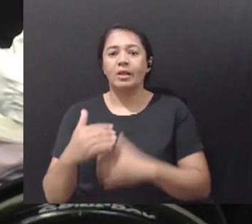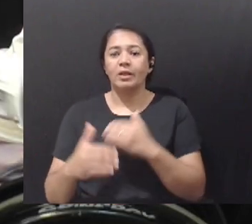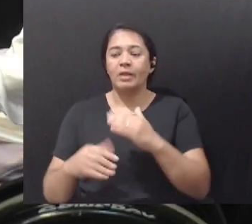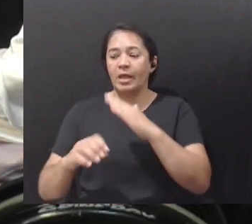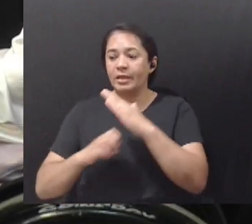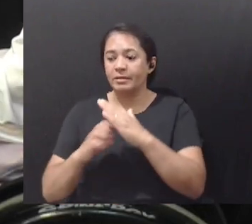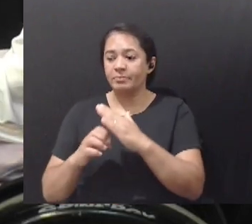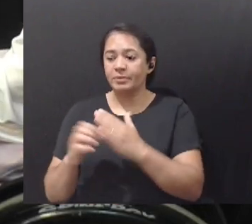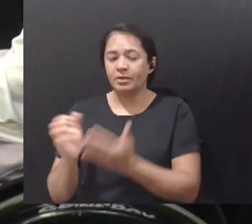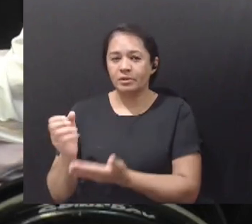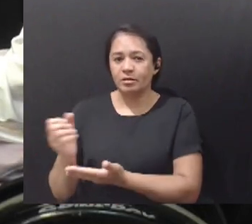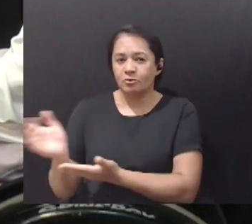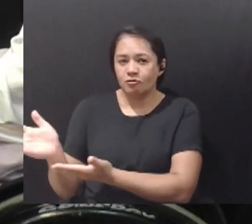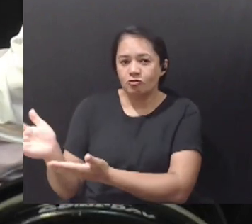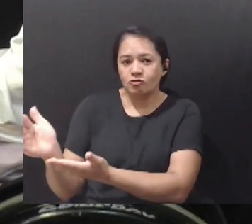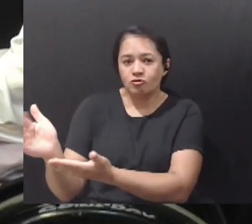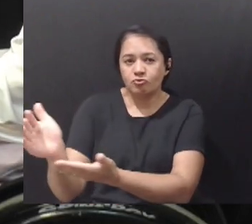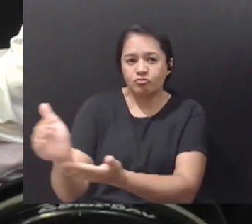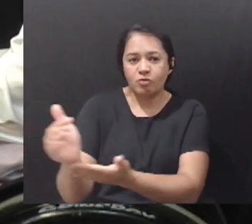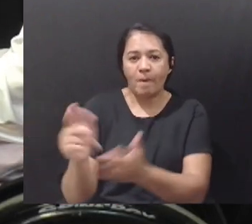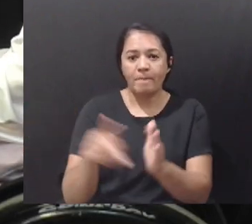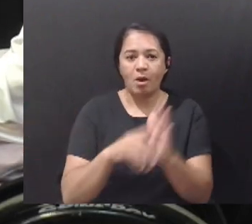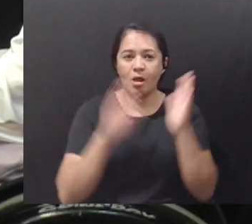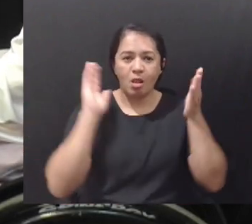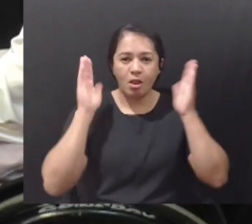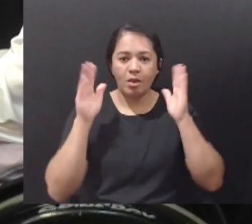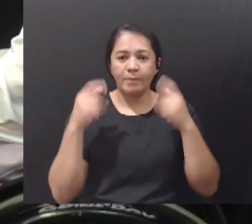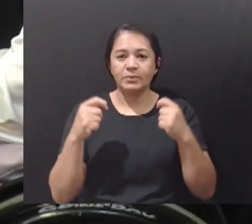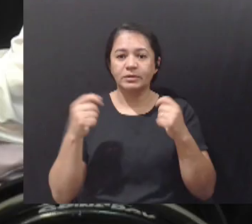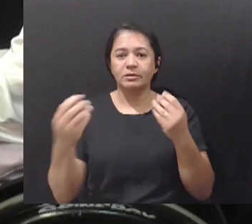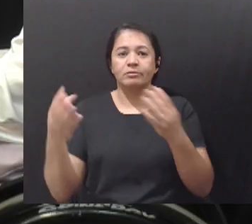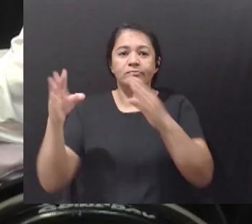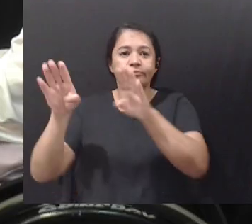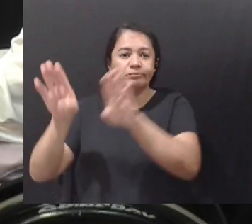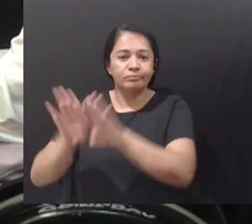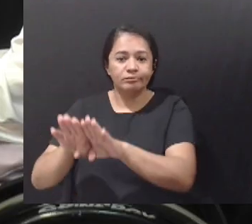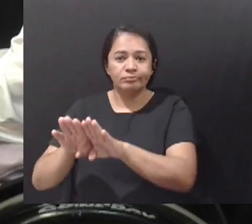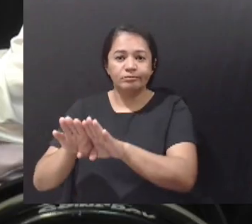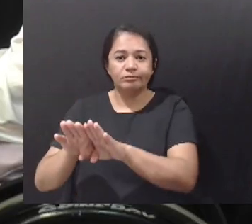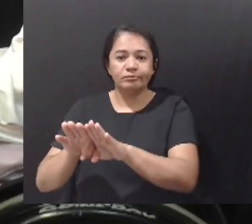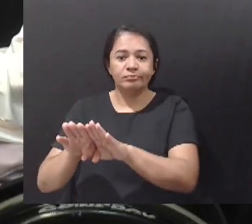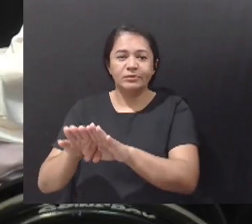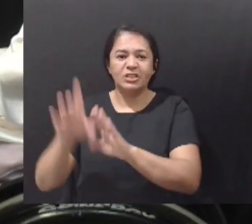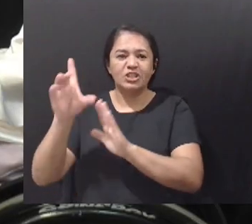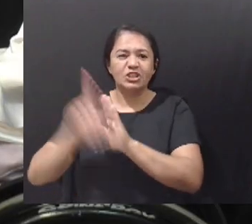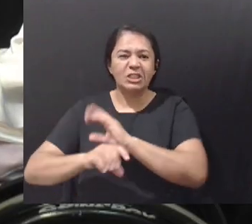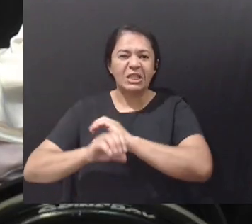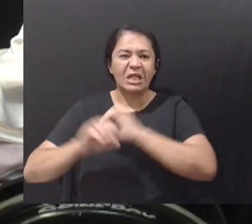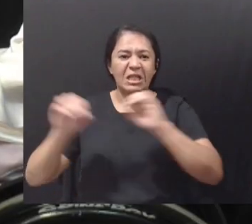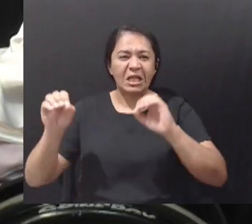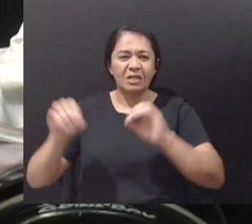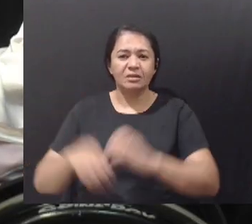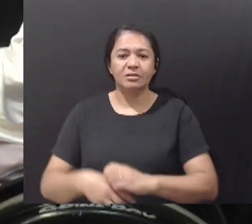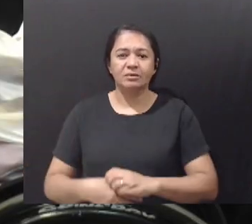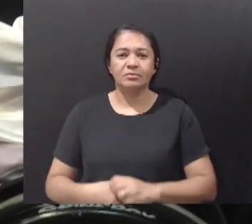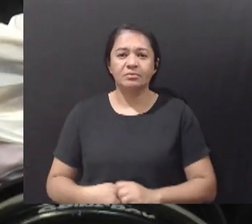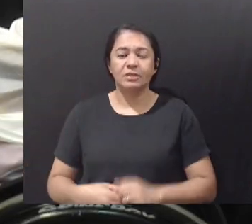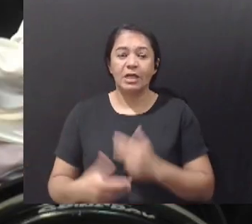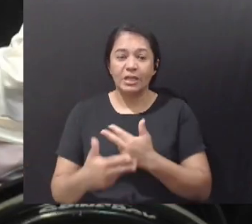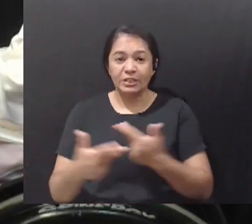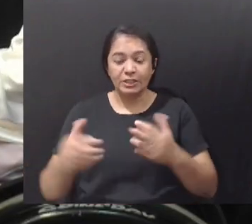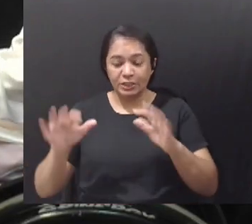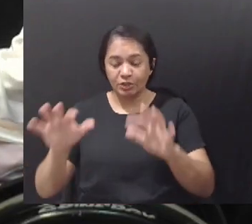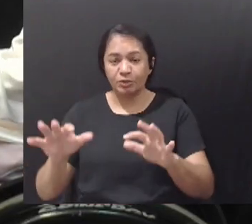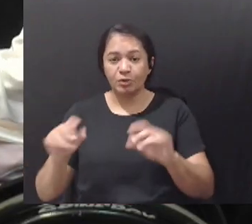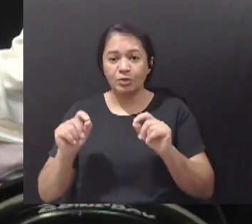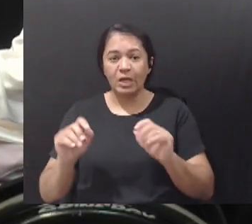verdade, das cargas roubadas, tinha que fechar, caçava tudo, não tinha direito a nada, né? Então, essas coisas que aconteciam